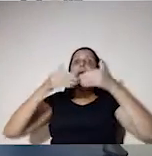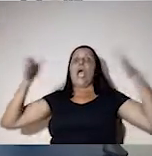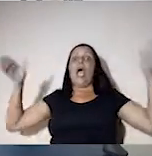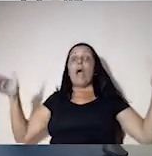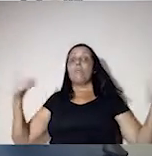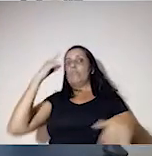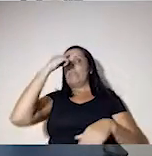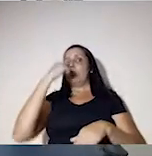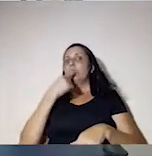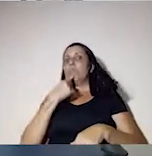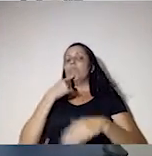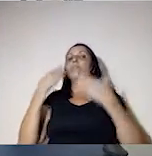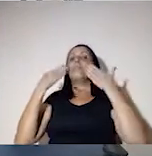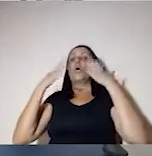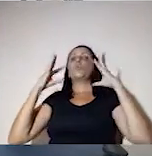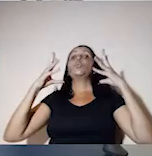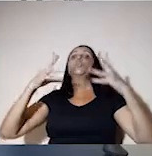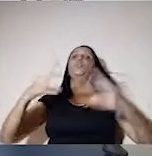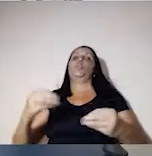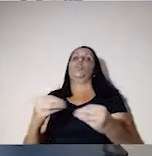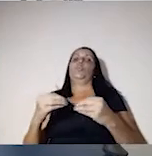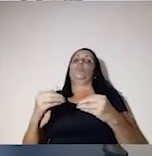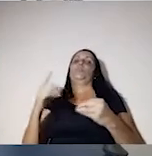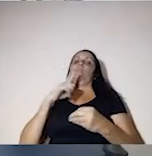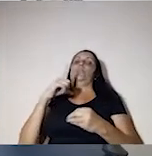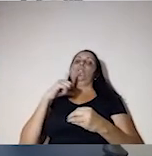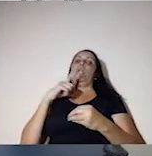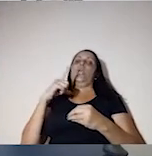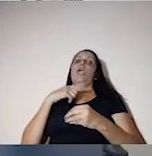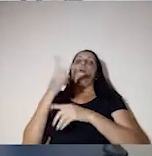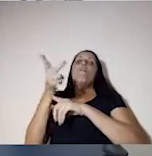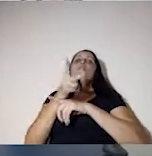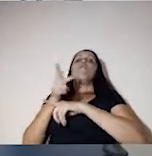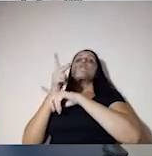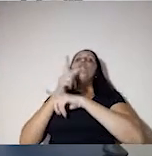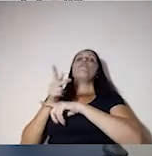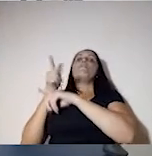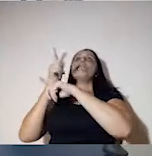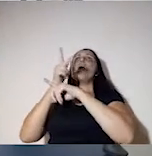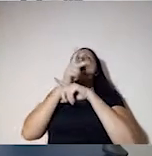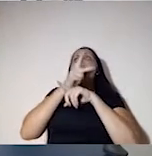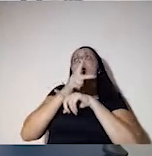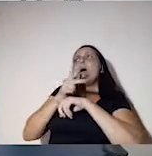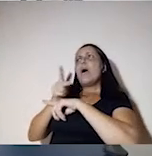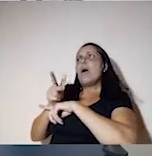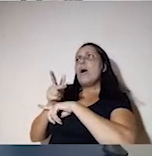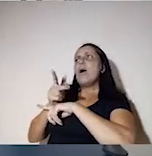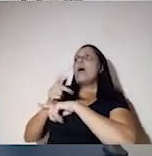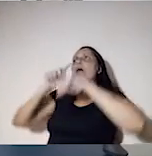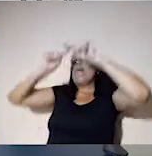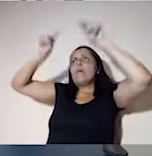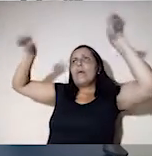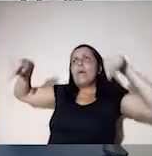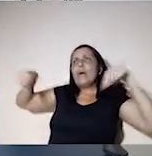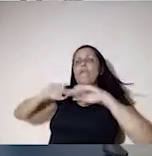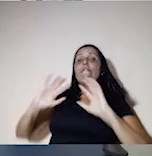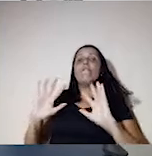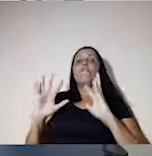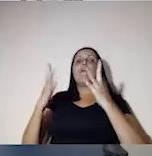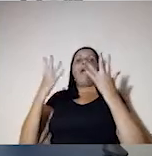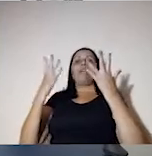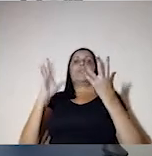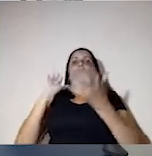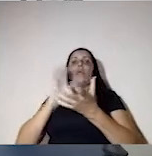uma imagem aberta para mostrar tudo que tem em volta. Eu vou filmar uma decoração de casamento, pô, um